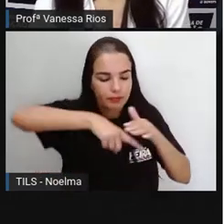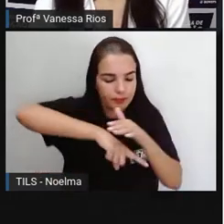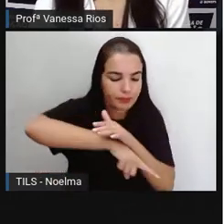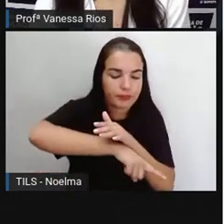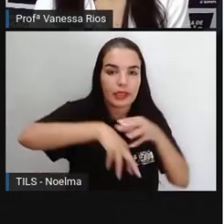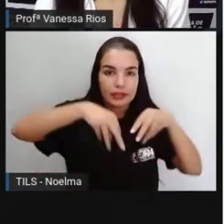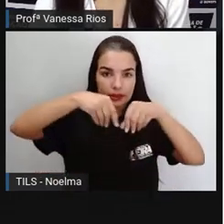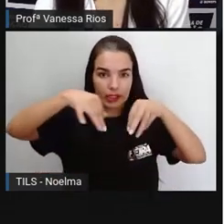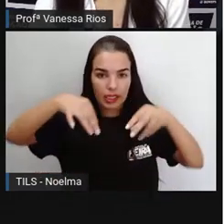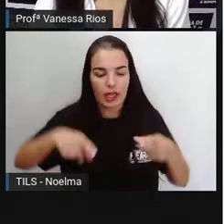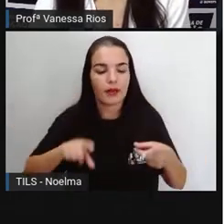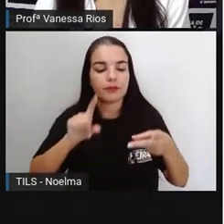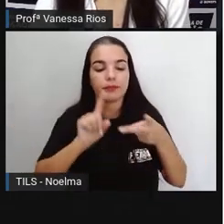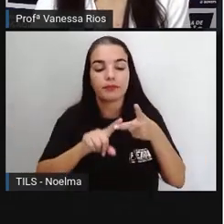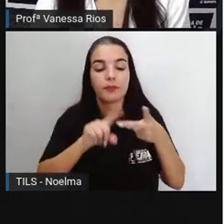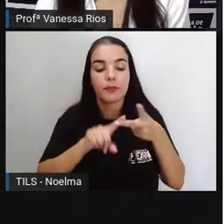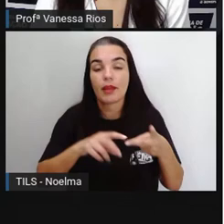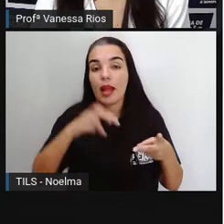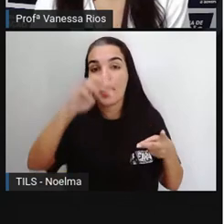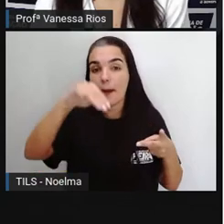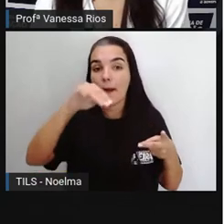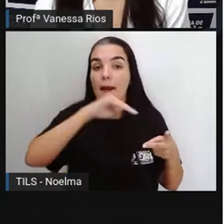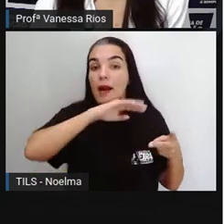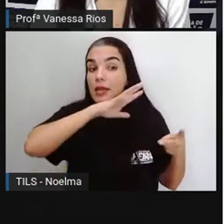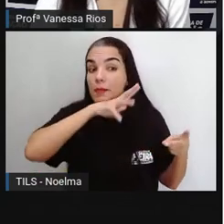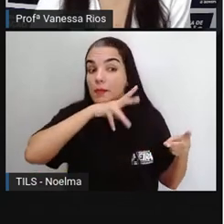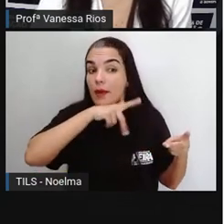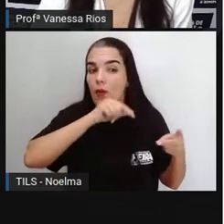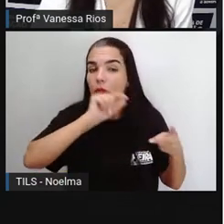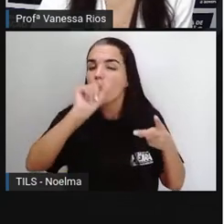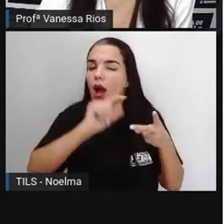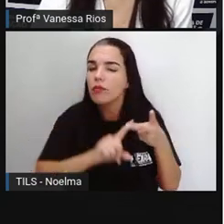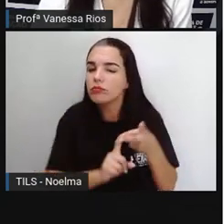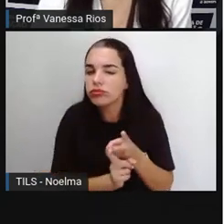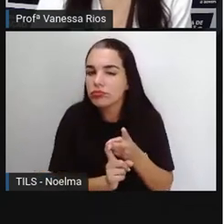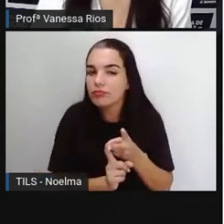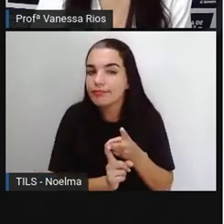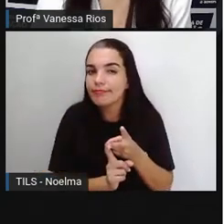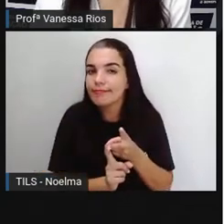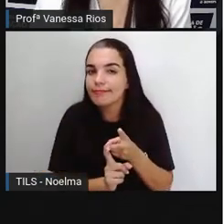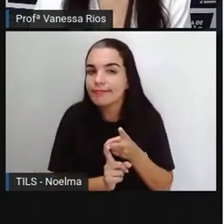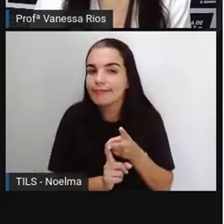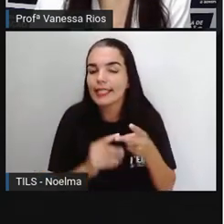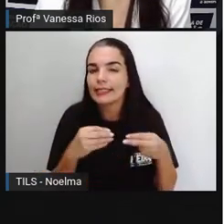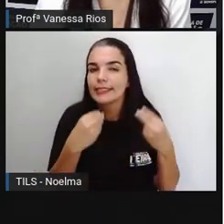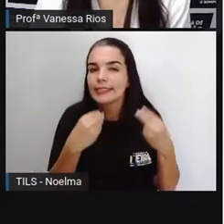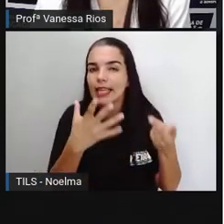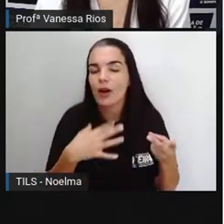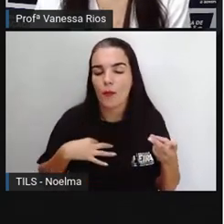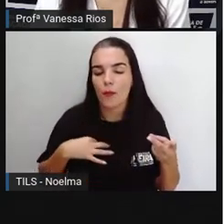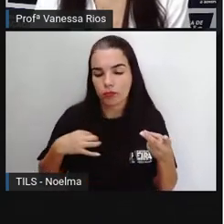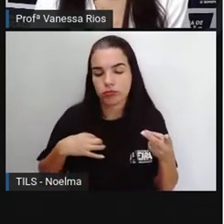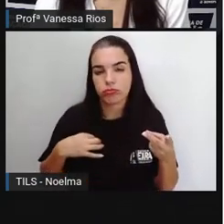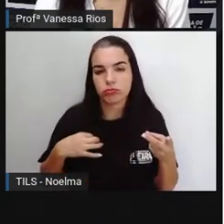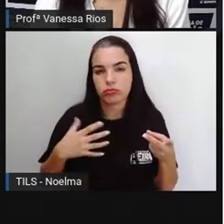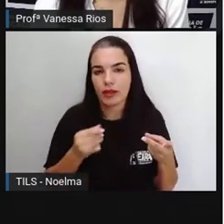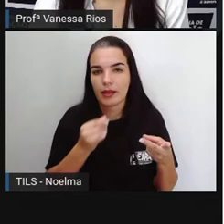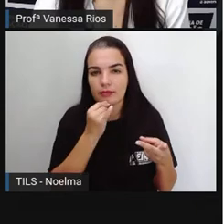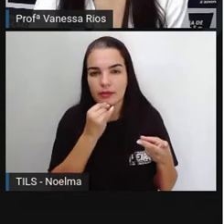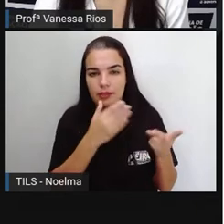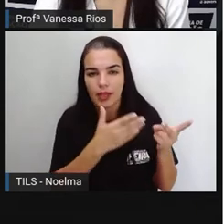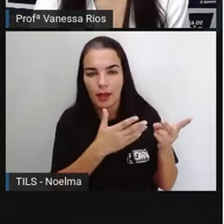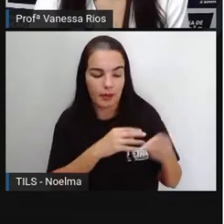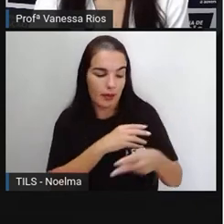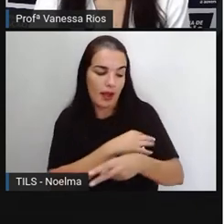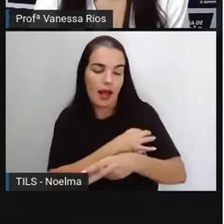também os materiais naturais de origem animal, que são aqueles oferecidos aí pelos animais, retirados dos